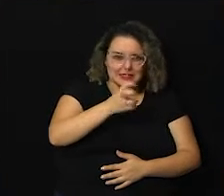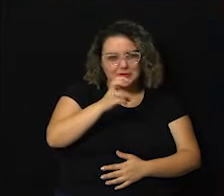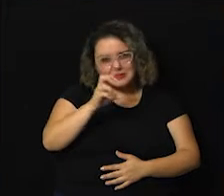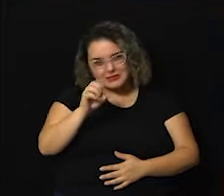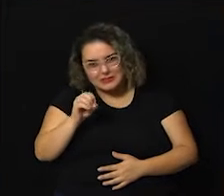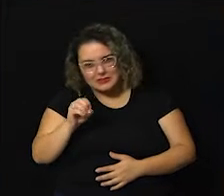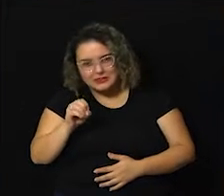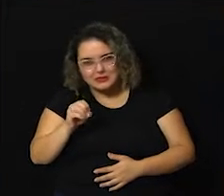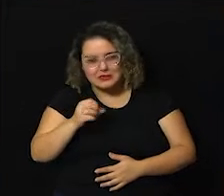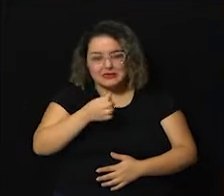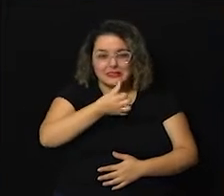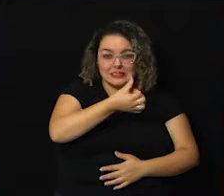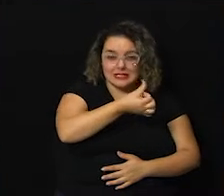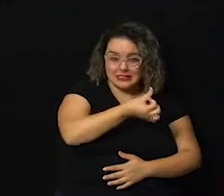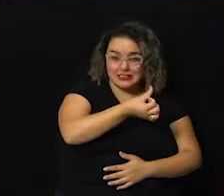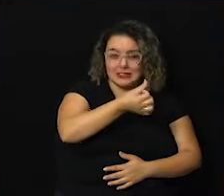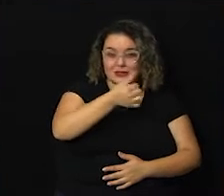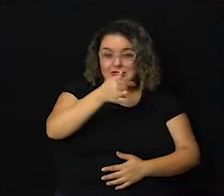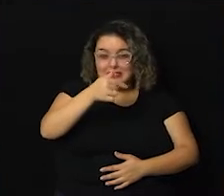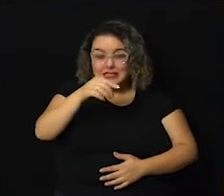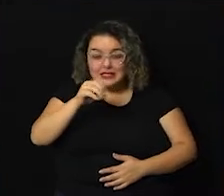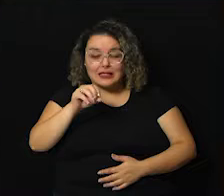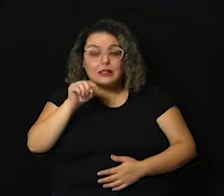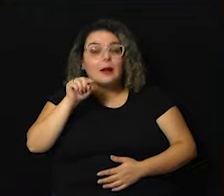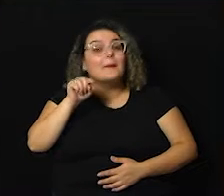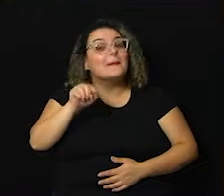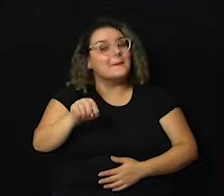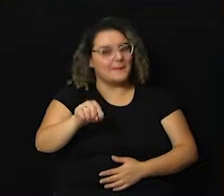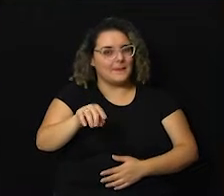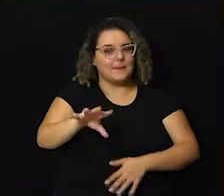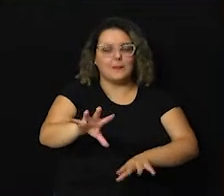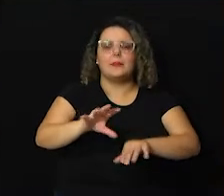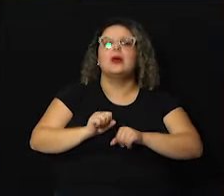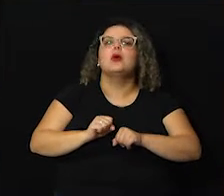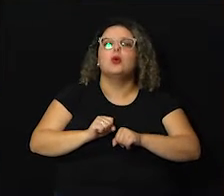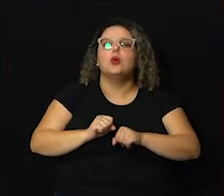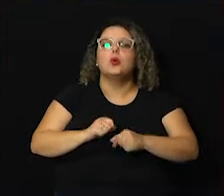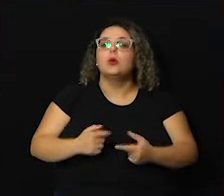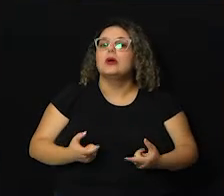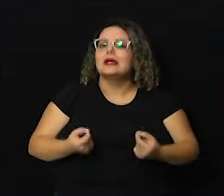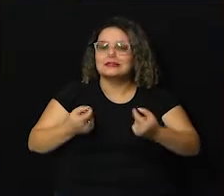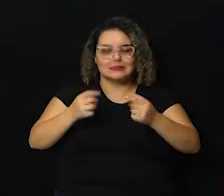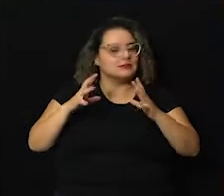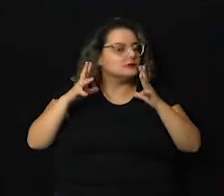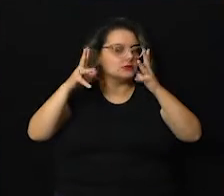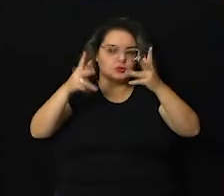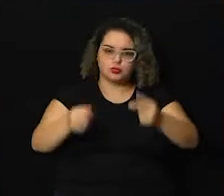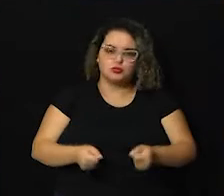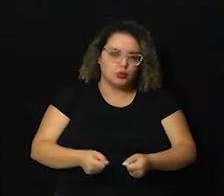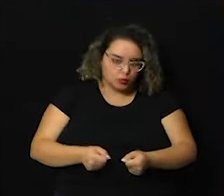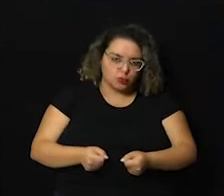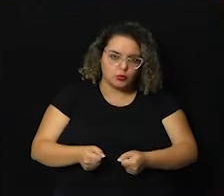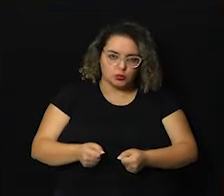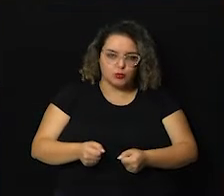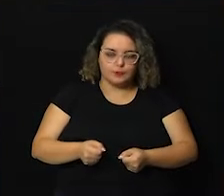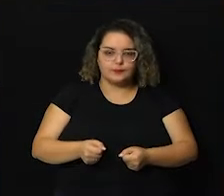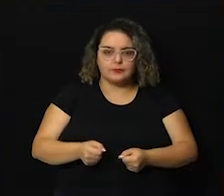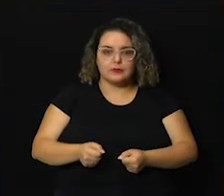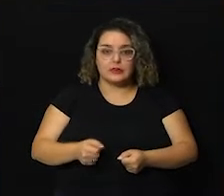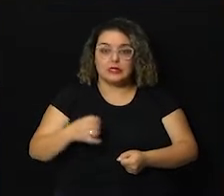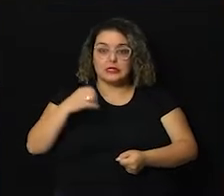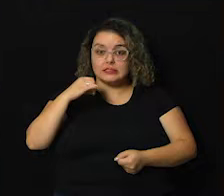650, 670 mil casos novos de câncer em geral, tá? Se você olhar para